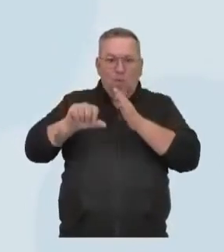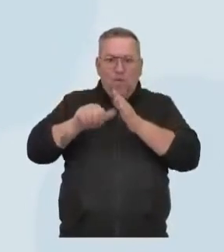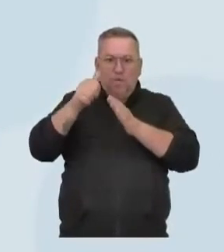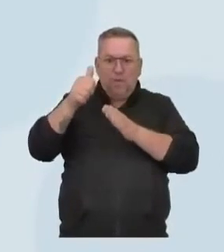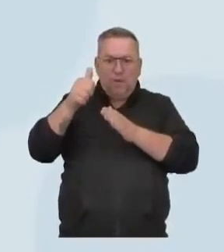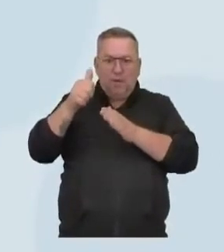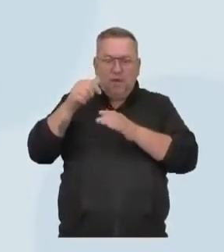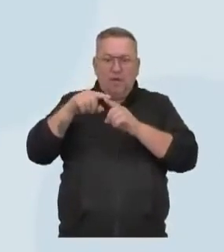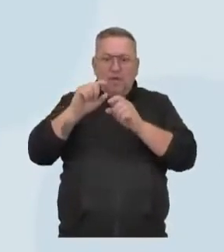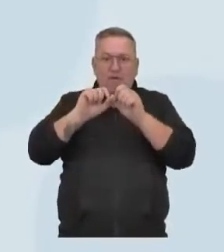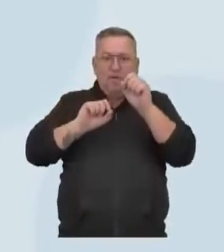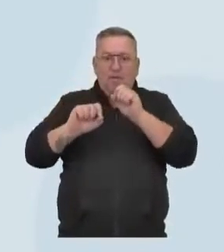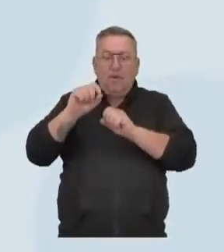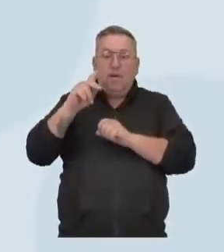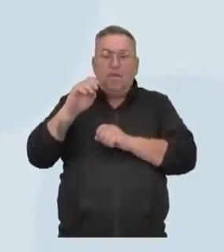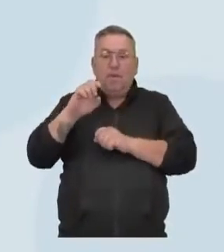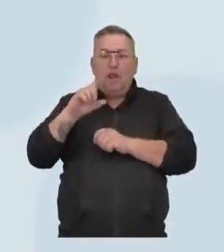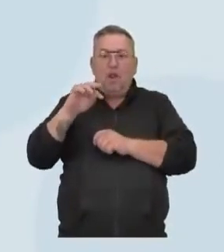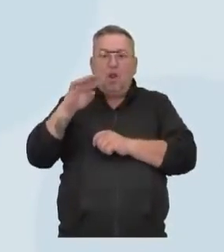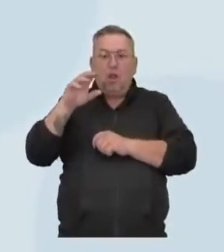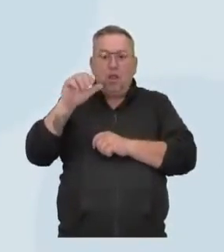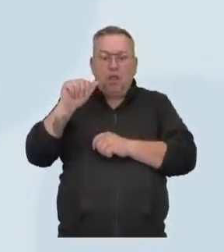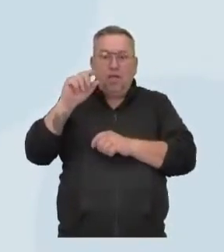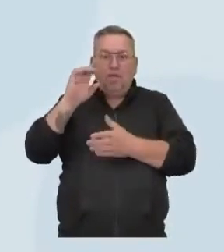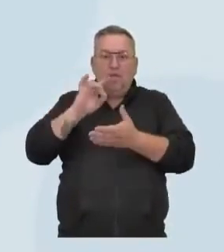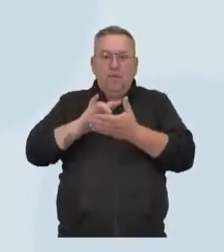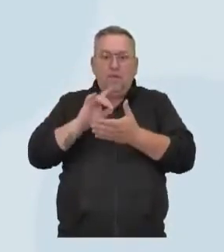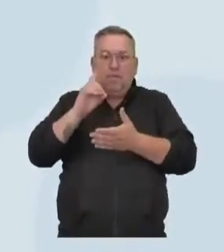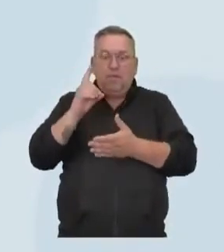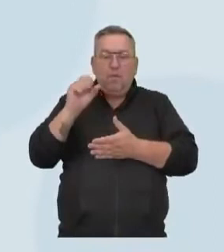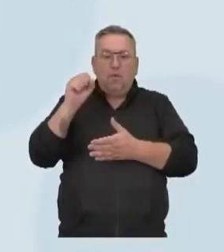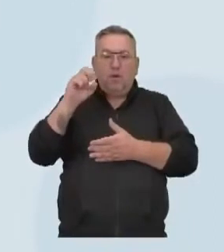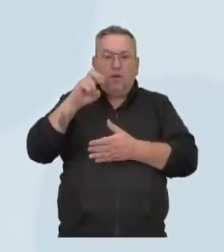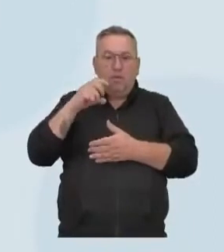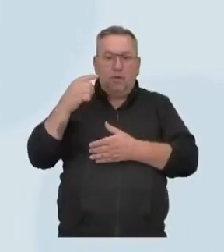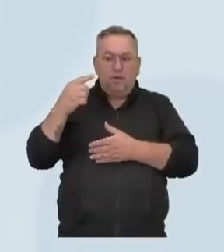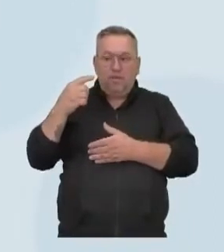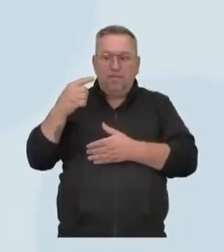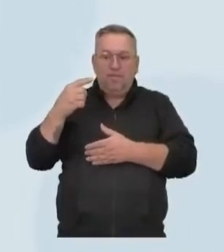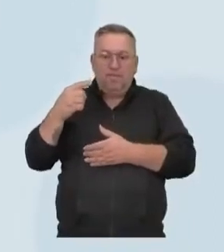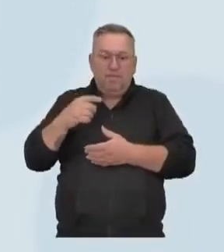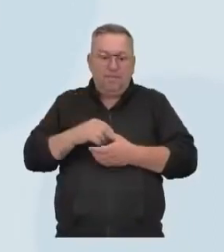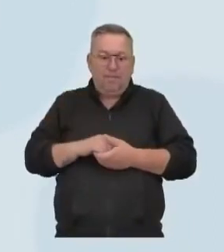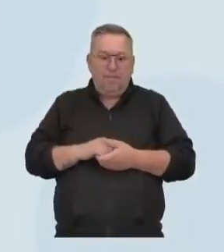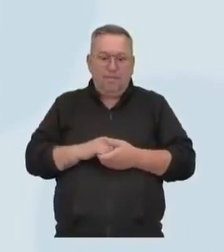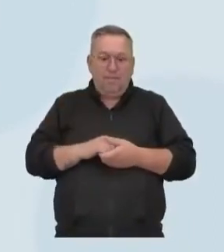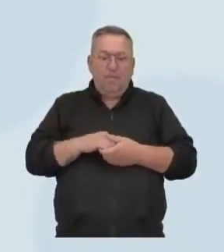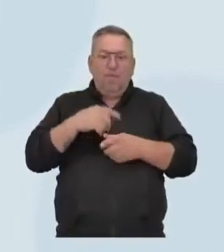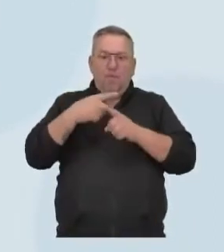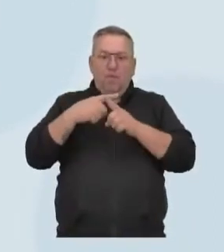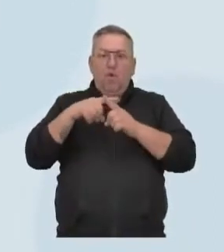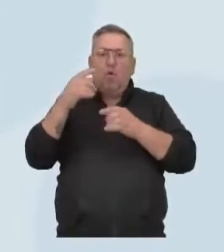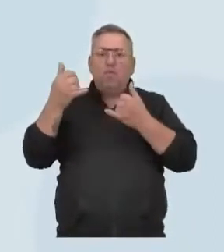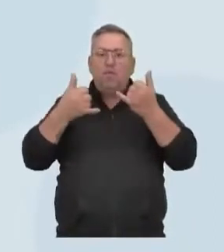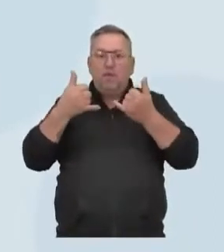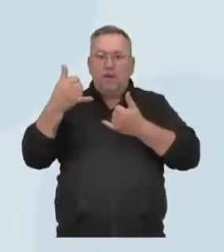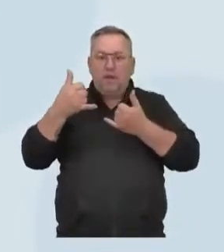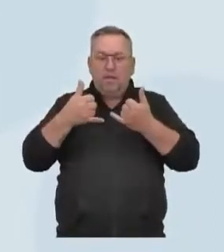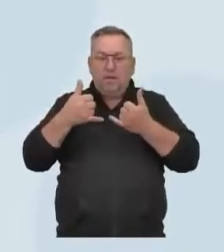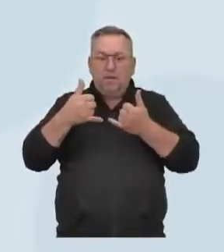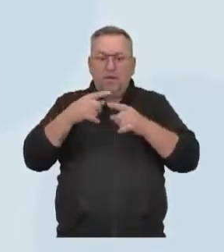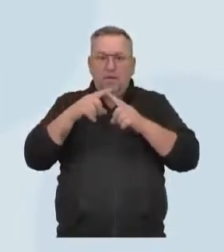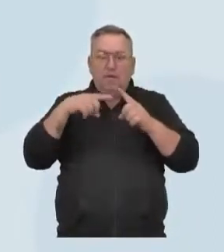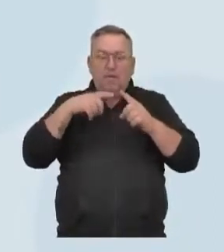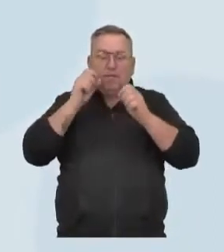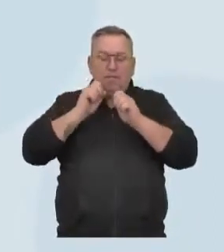que vi na minha vida foi em Pelotas mesmo, aí por 1851. Pois, como dizia, não passava um andante